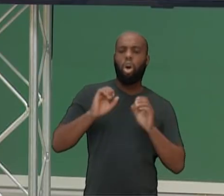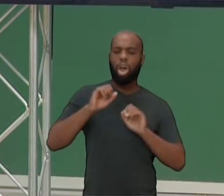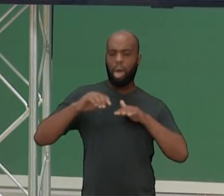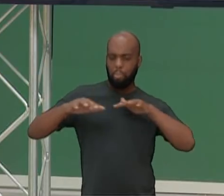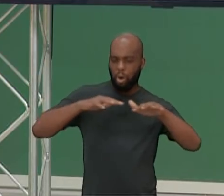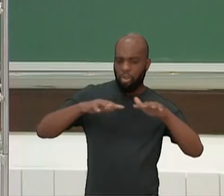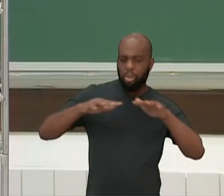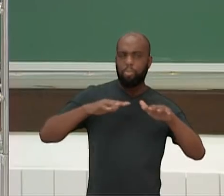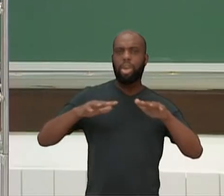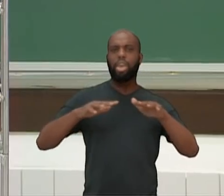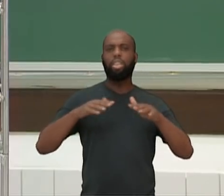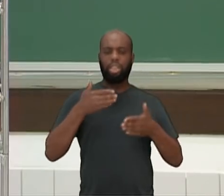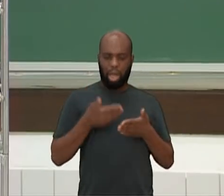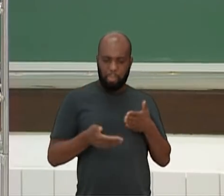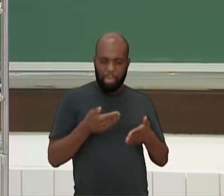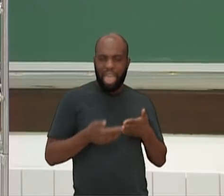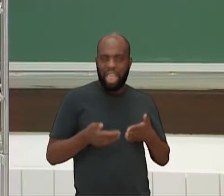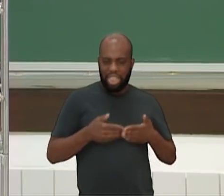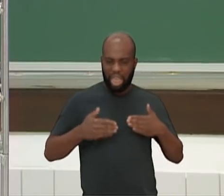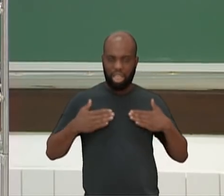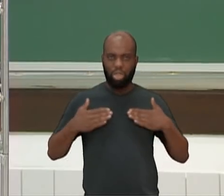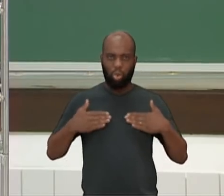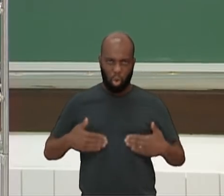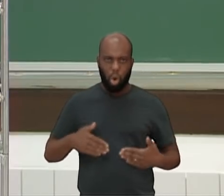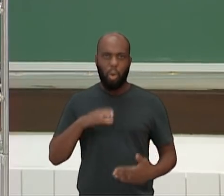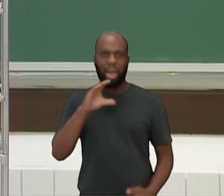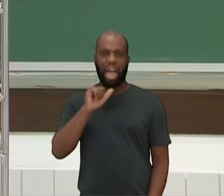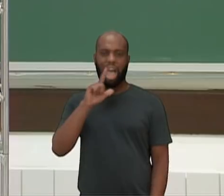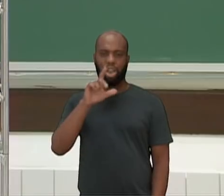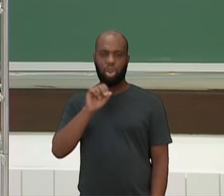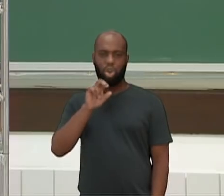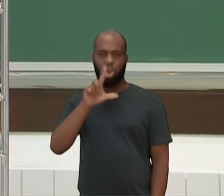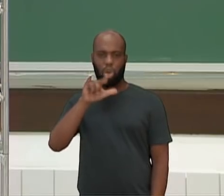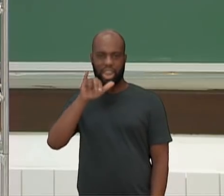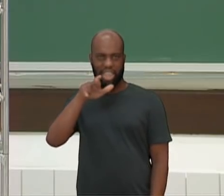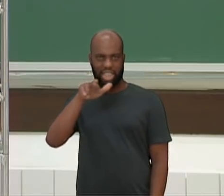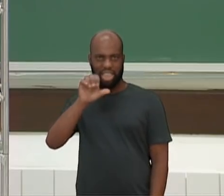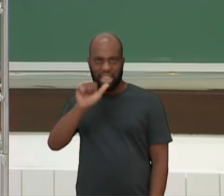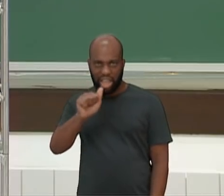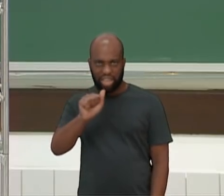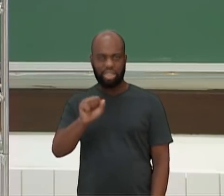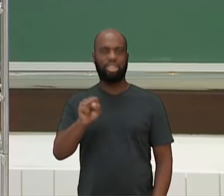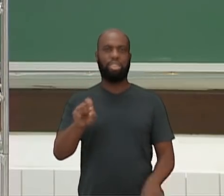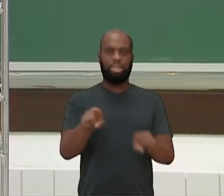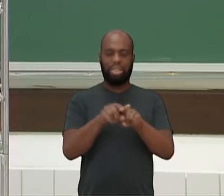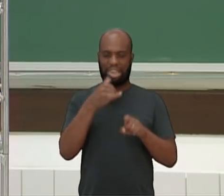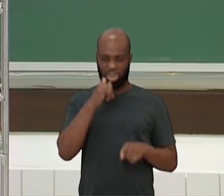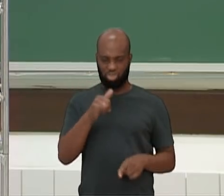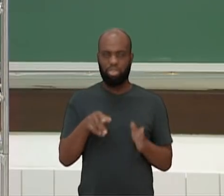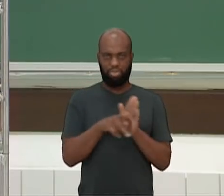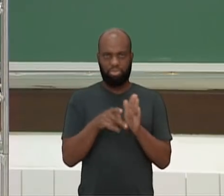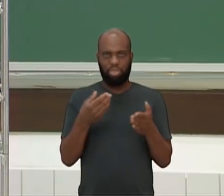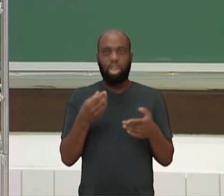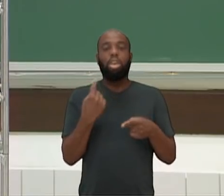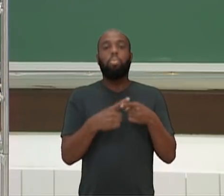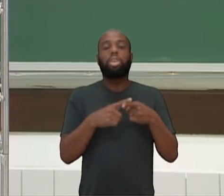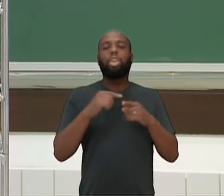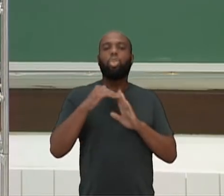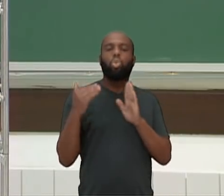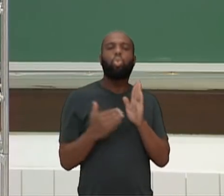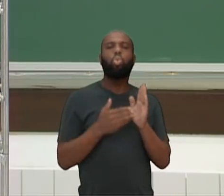caloria, a gente está alcançando o objetivo. Então isso foi importante também, porque toda prática tem o seu benefício,